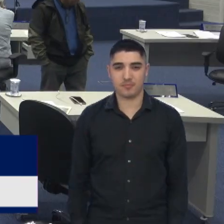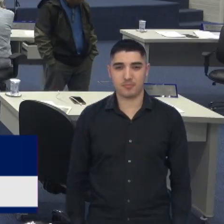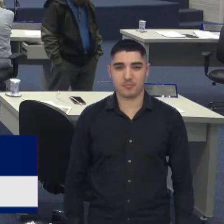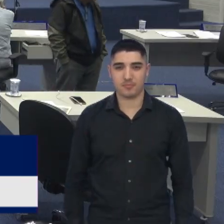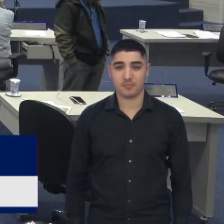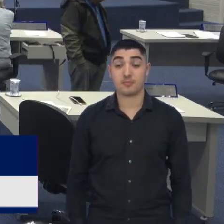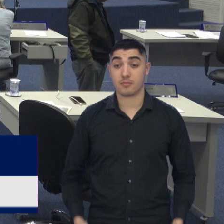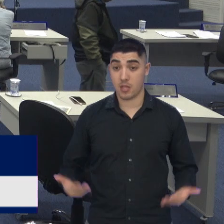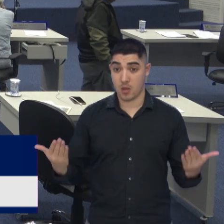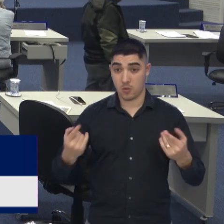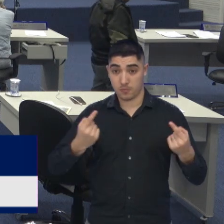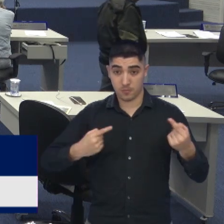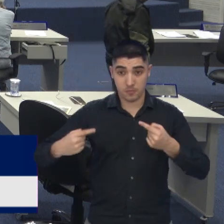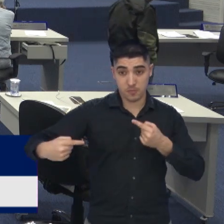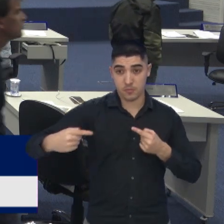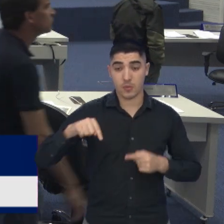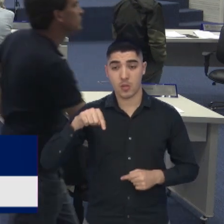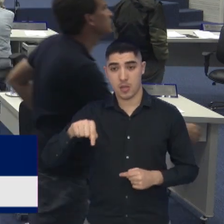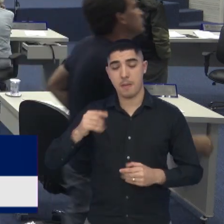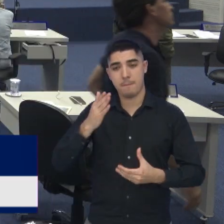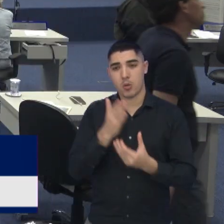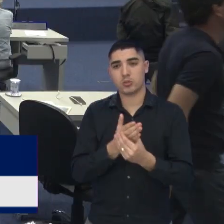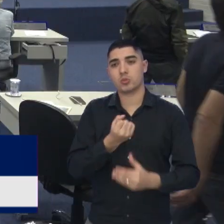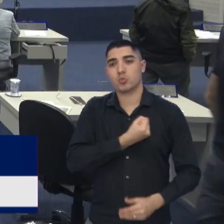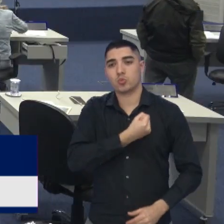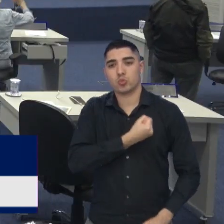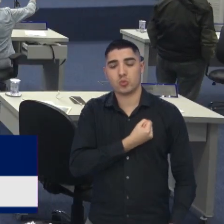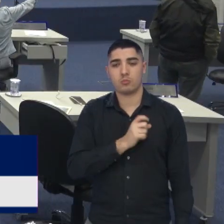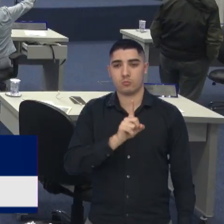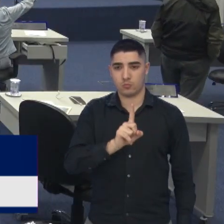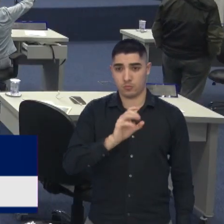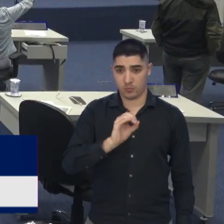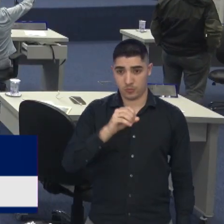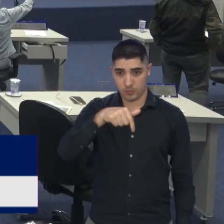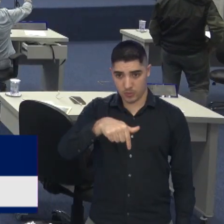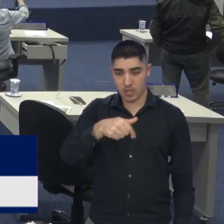Em discussão, o processo de número